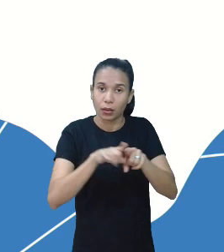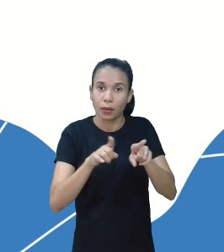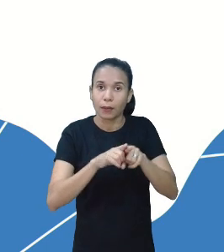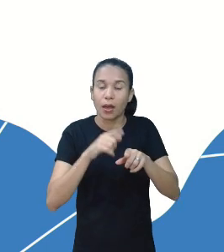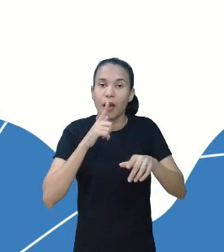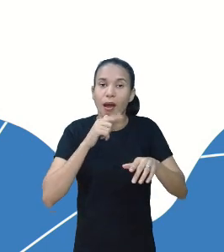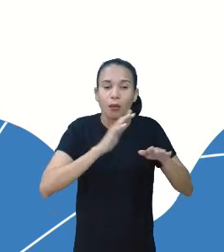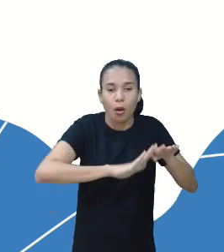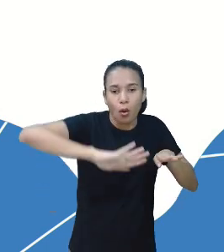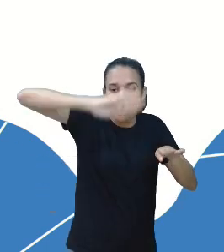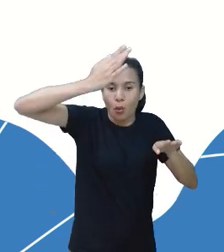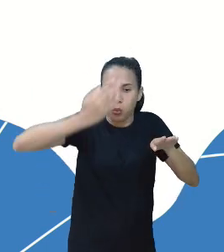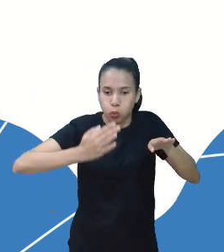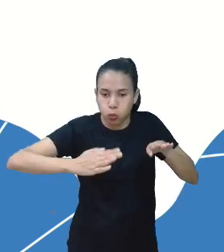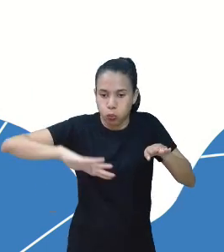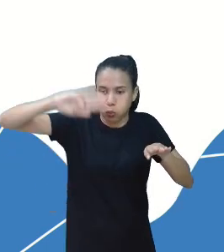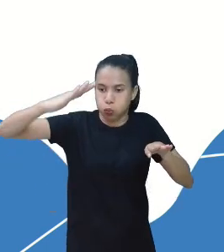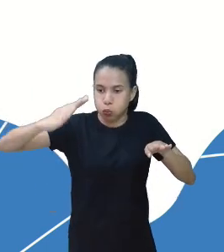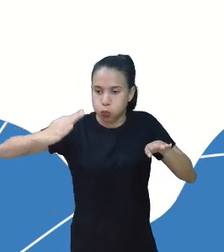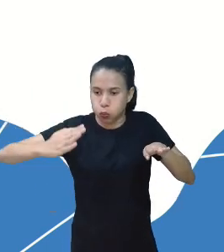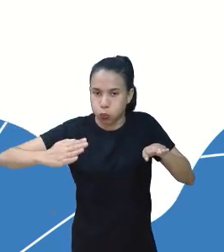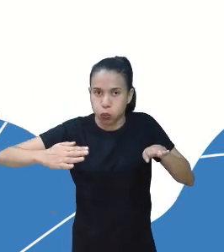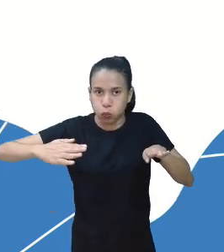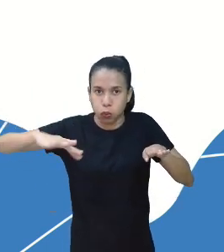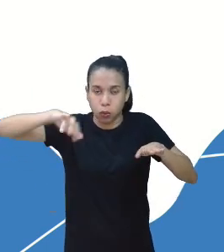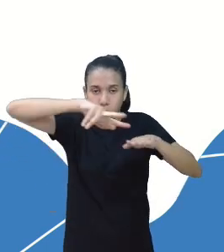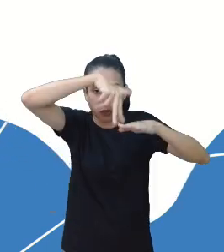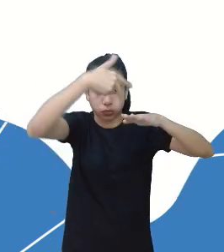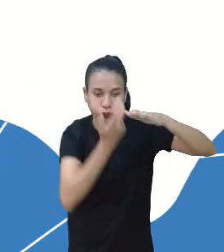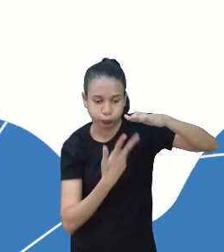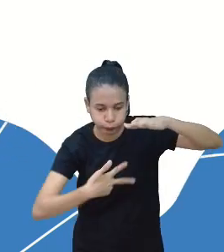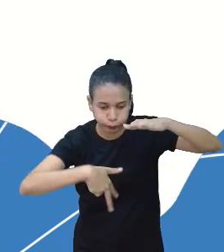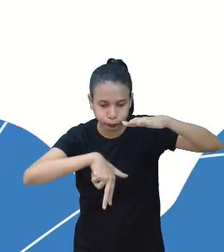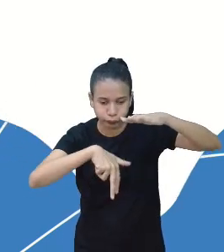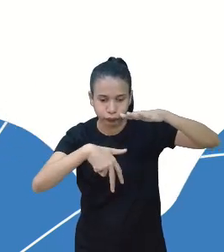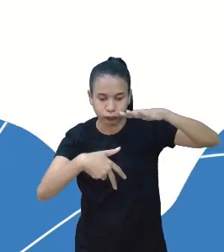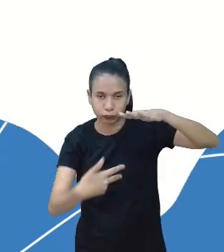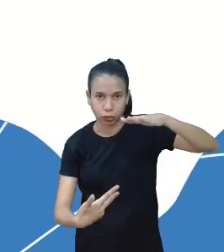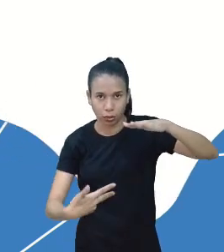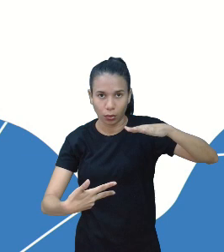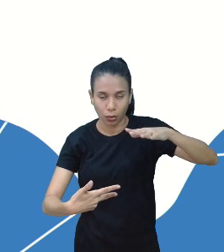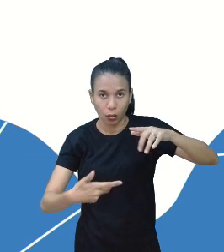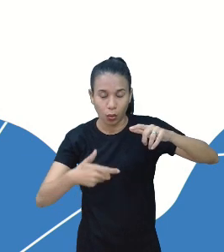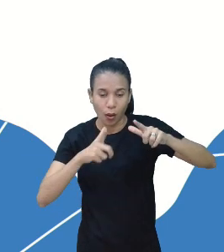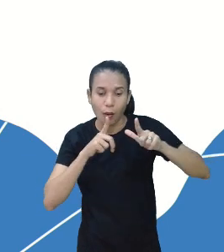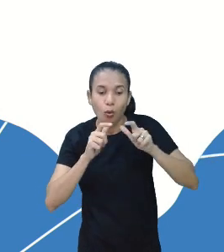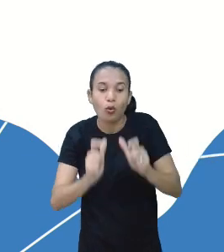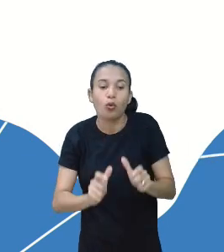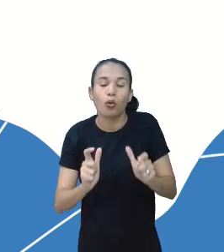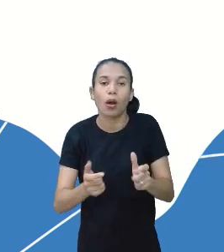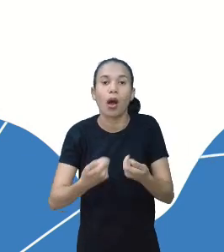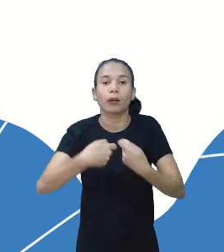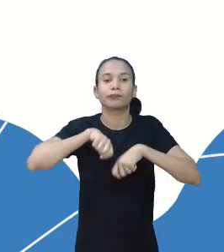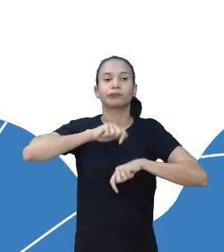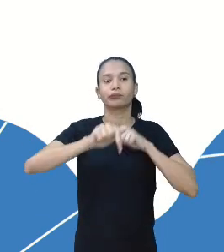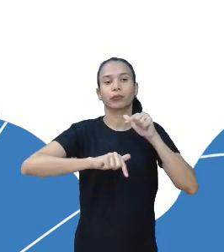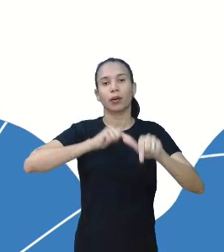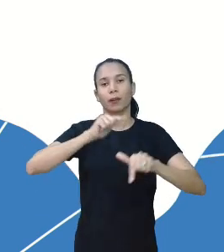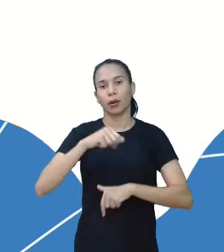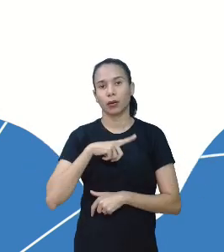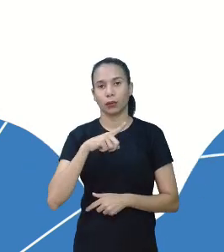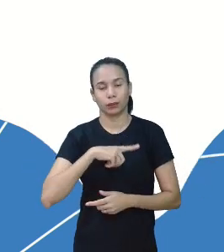onda entumedecida, dando-lhe assim mortalha e sepultura o mesmo pão que lhe prostra em